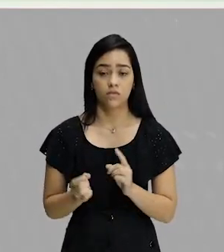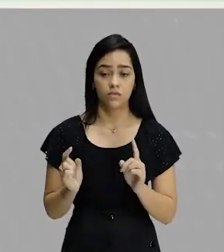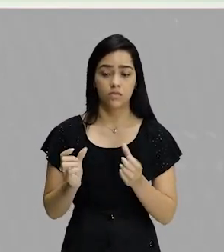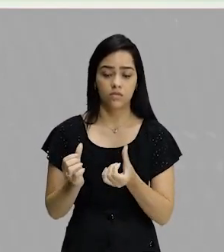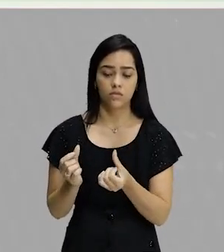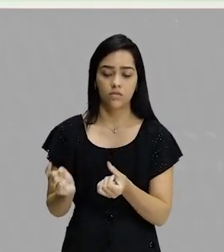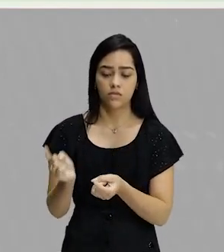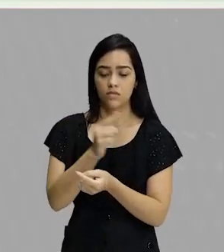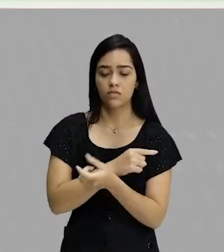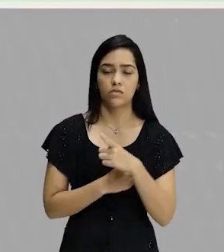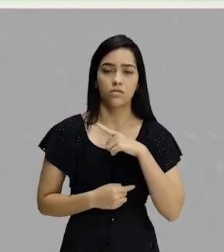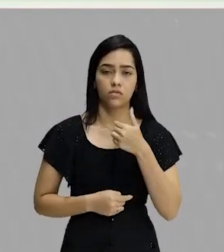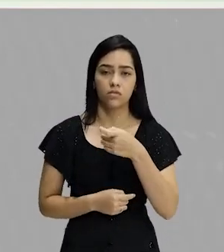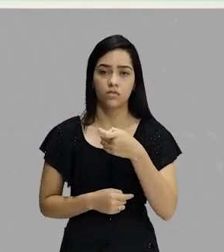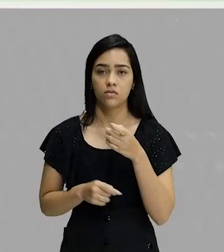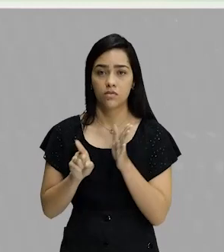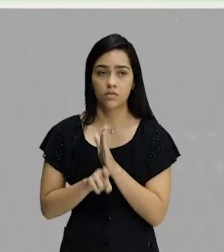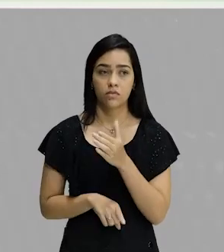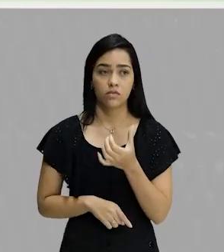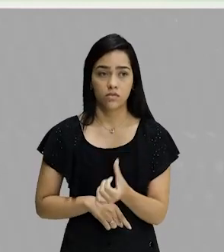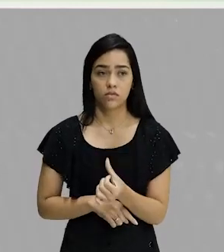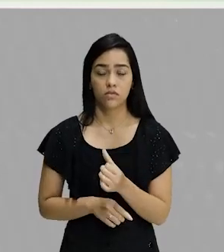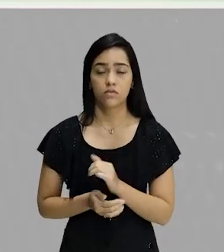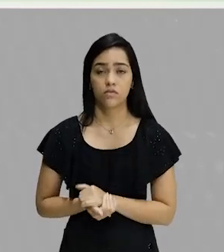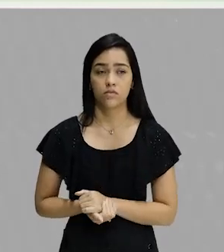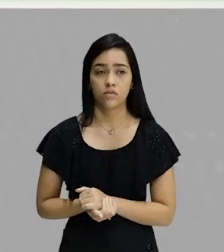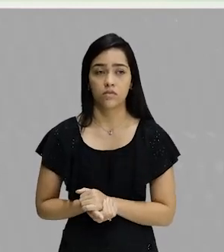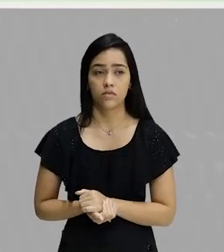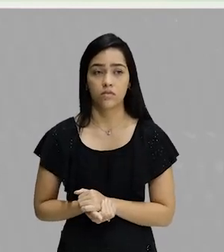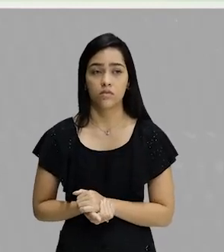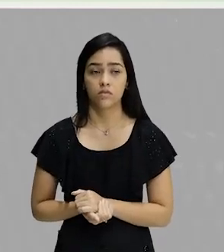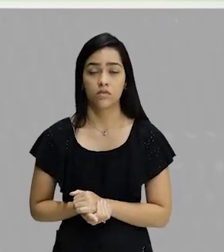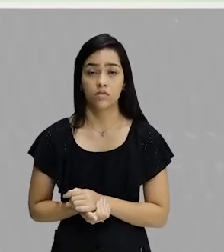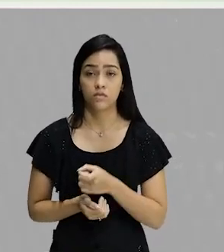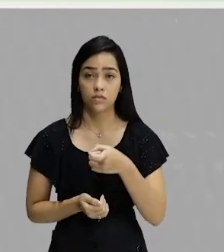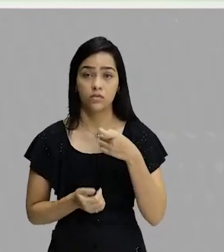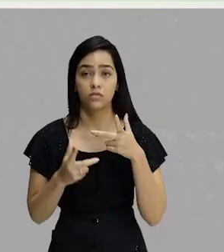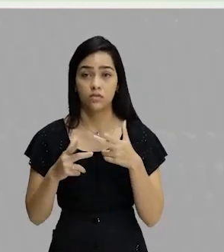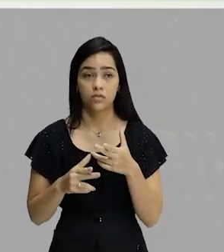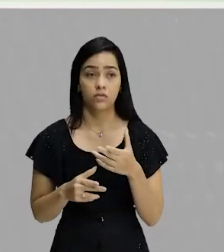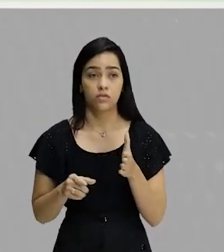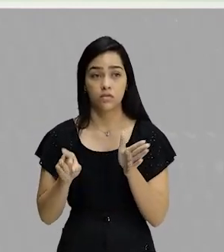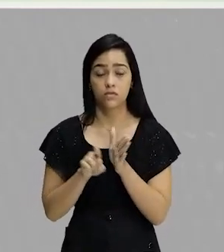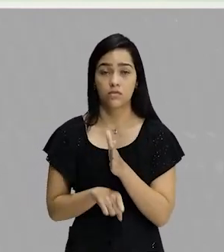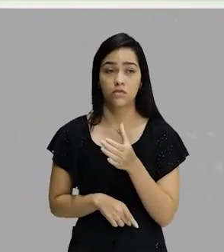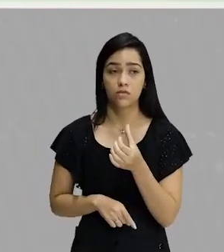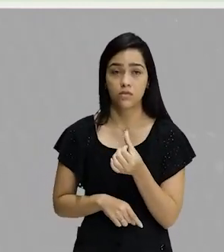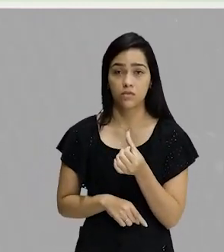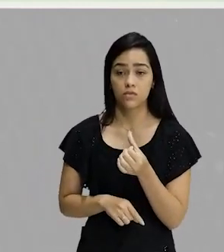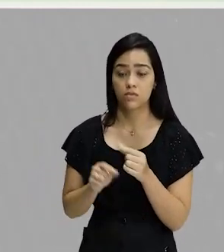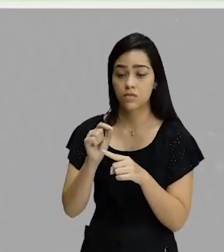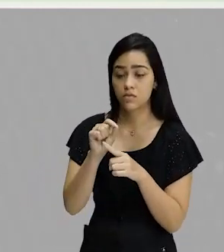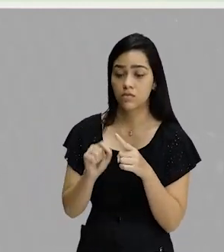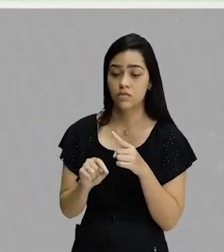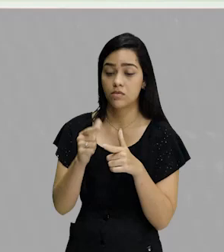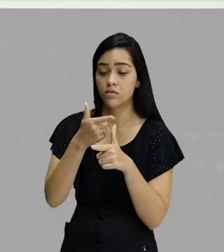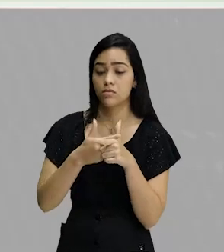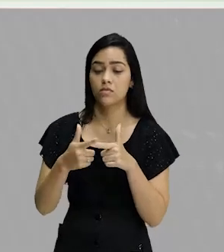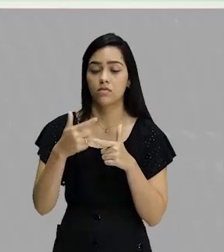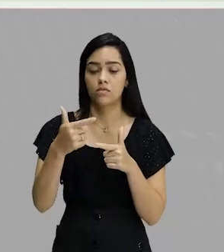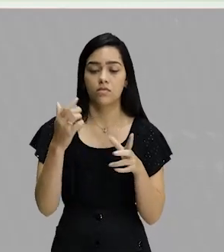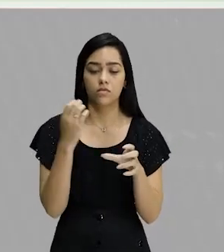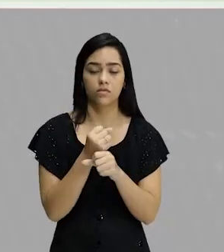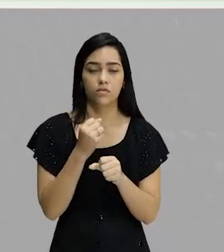lá, eu vou ter 2x igual a menos 6. X vai ser igual a menos 6 dividido pelo 2, que aí vai